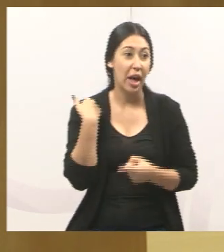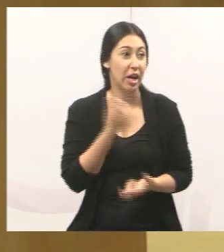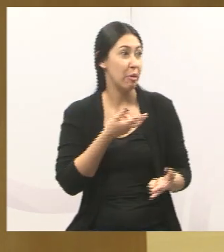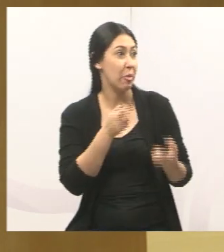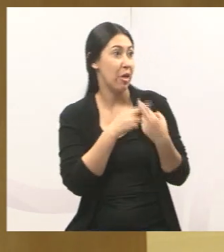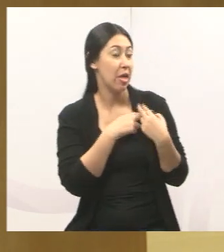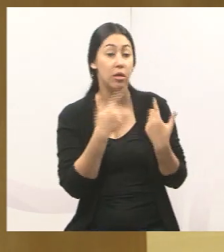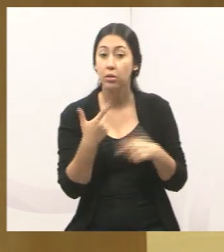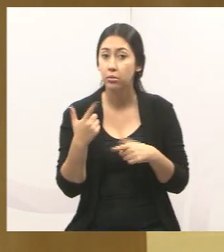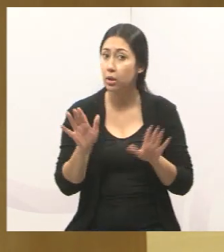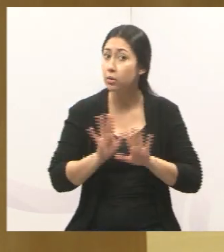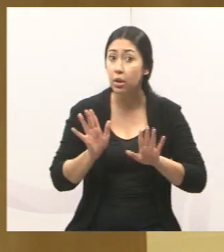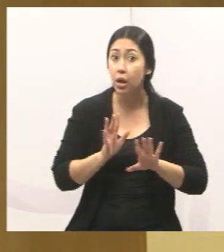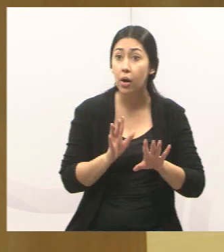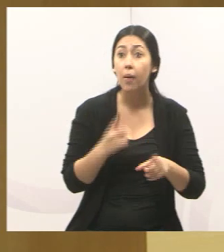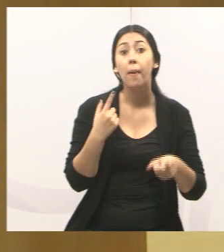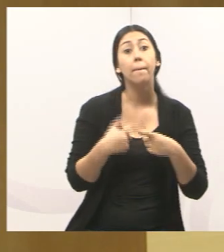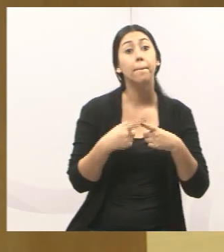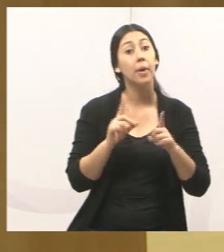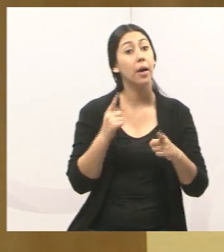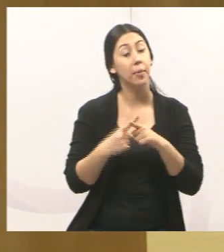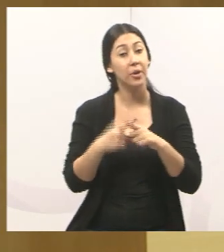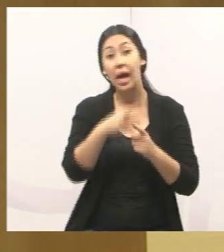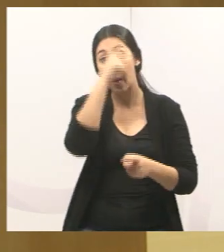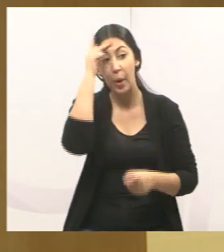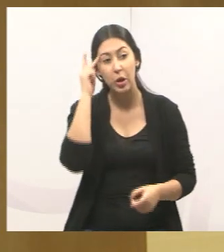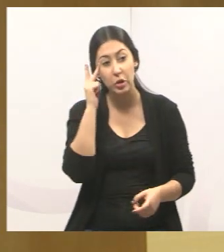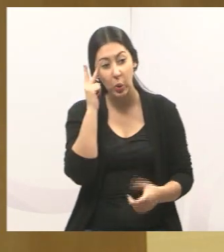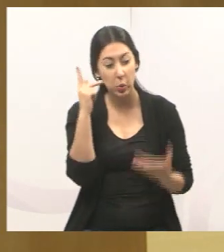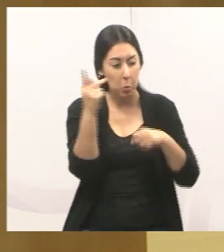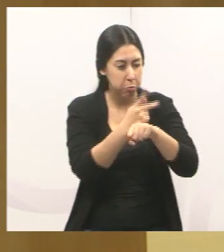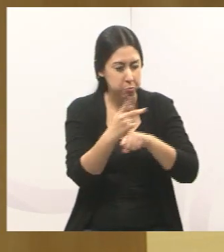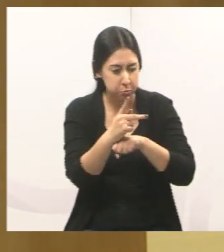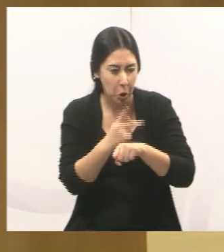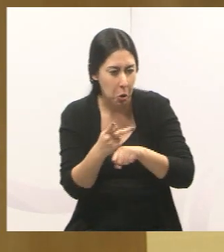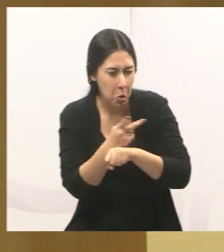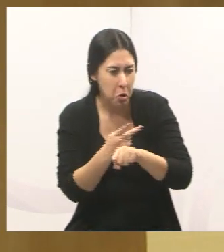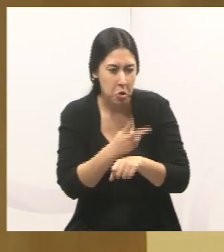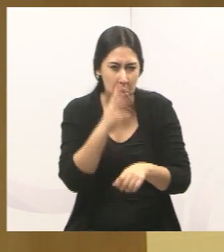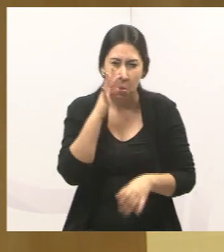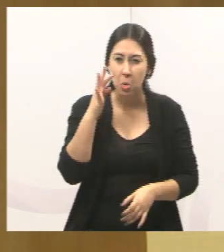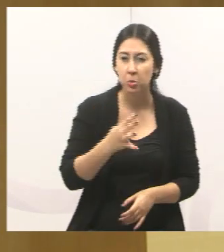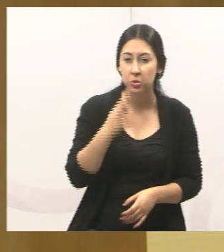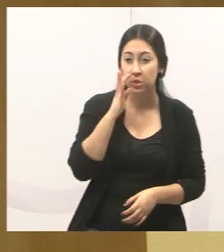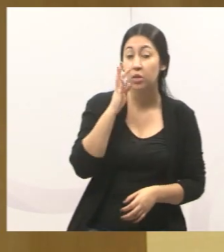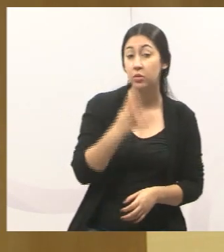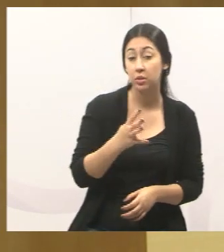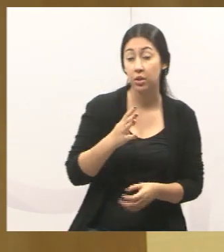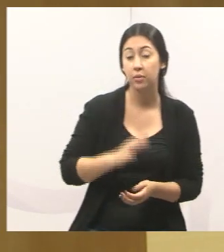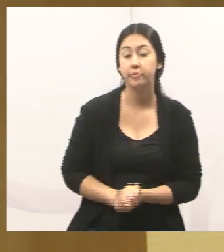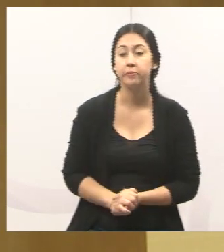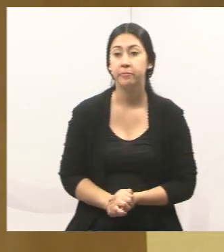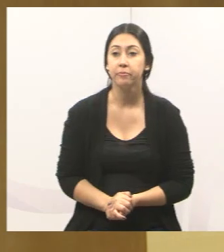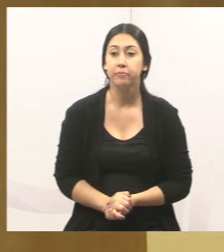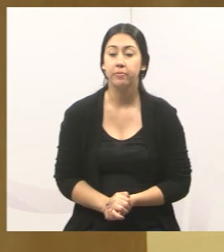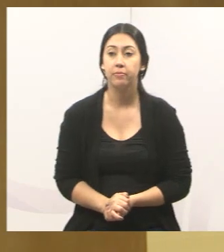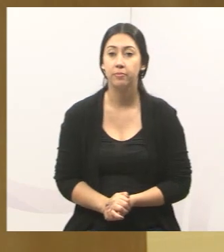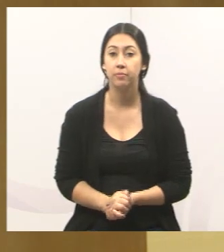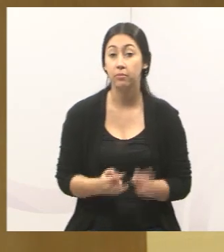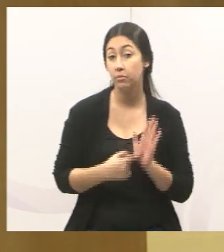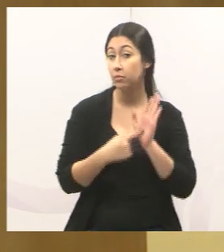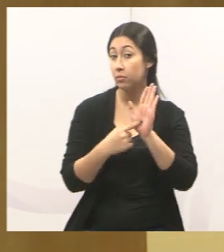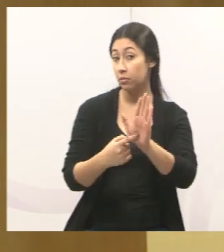irresponsáveis, porque eles estão lá para isso mesmo. Apontar várias irregularidades. E aqui